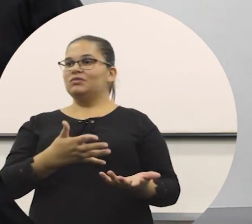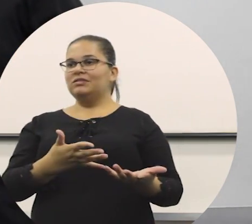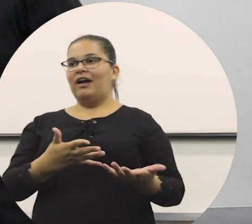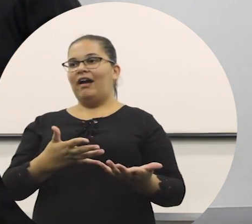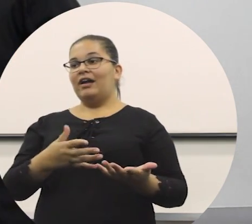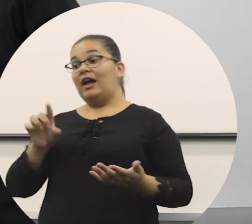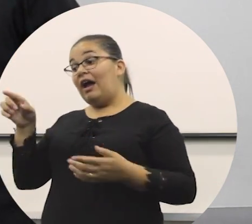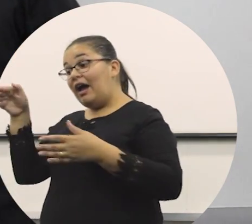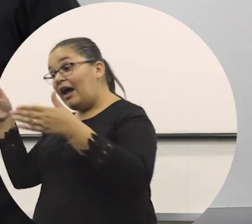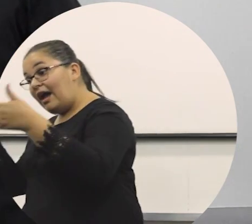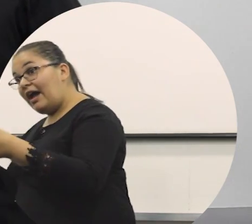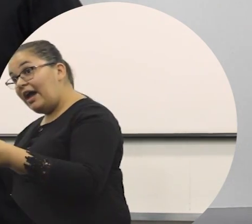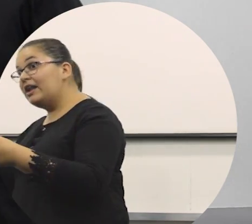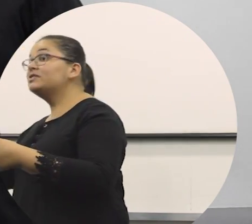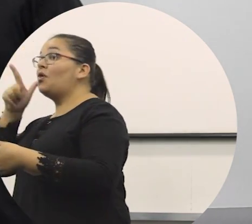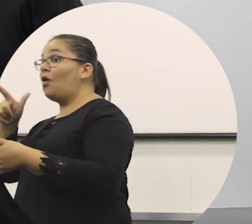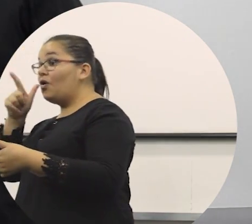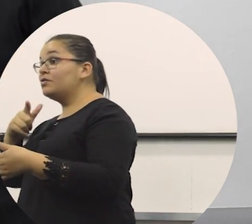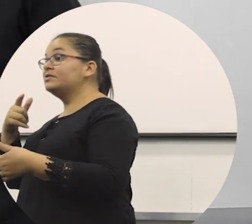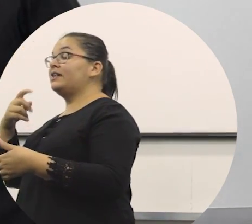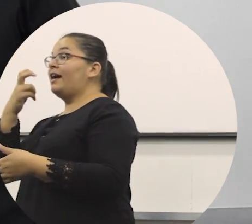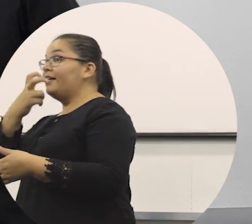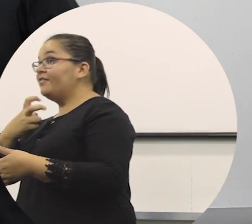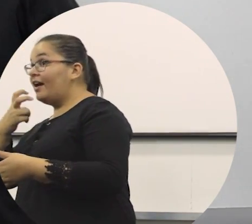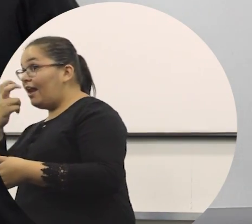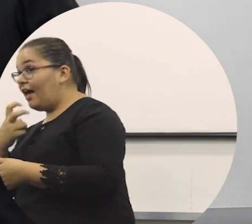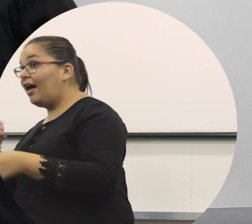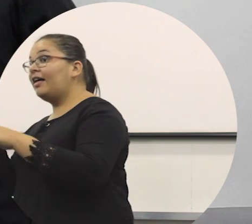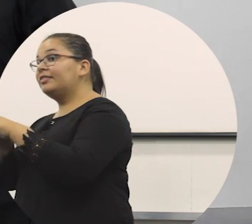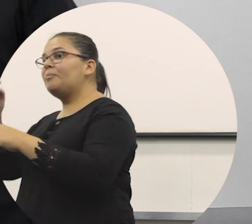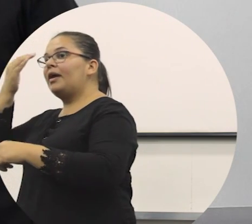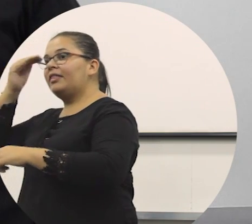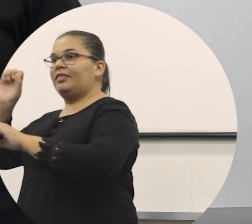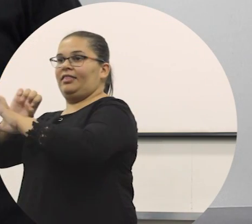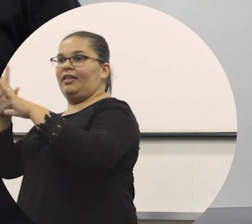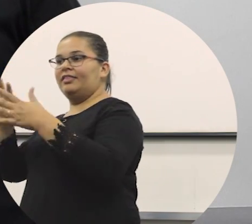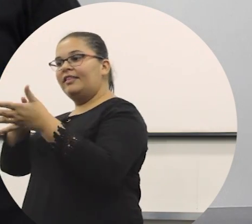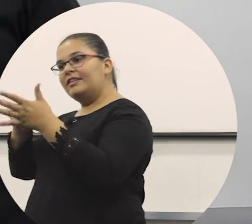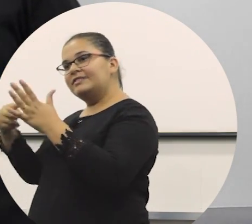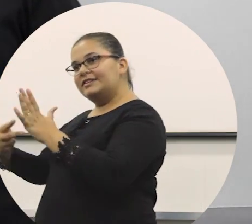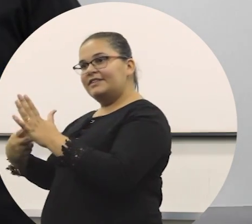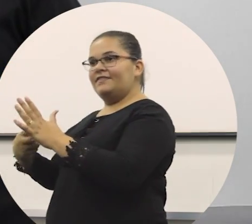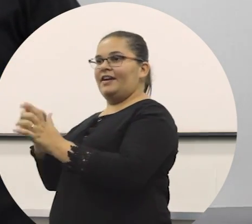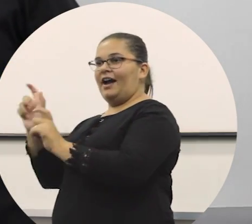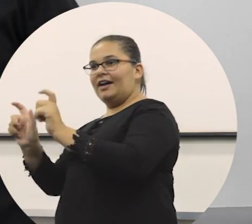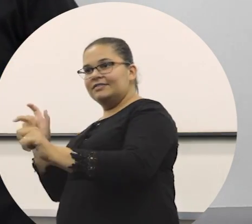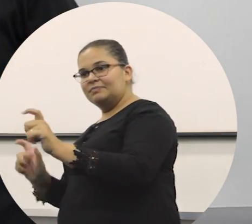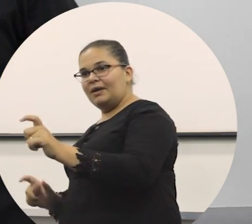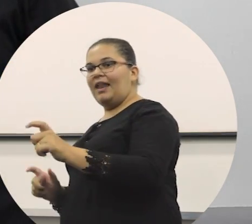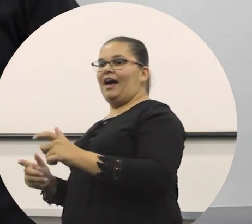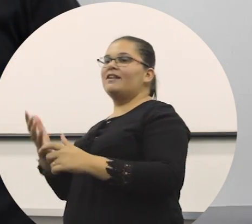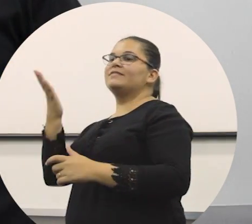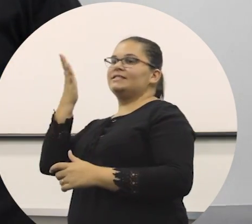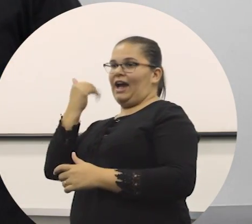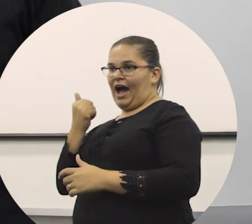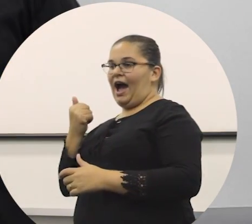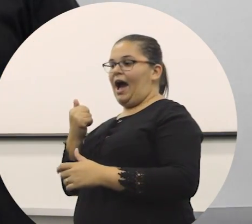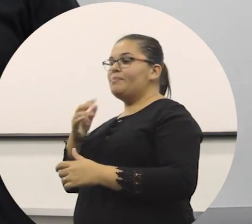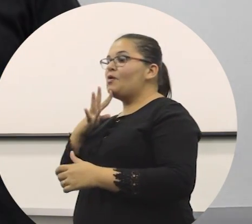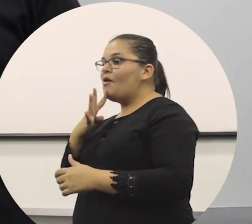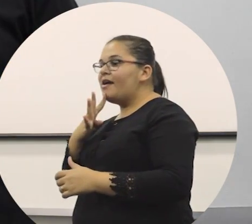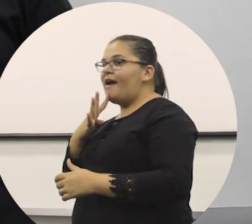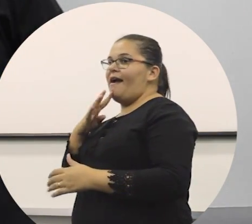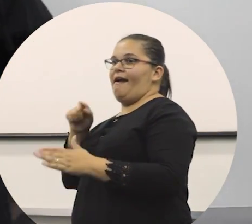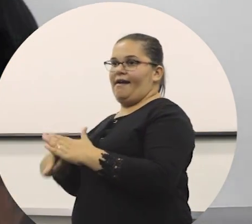são oralizados, que conseguiram ter acesso à língua. Né? Nós temos que sabem